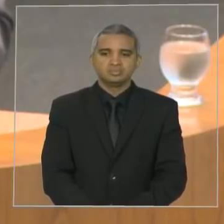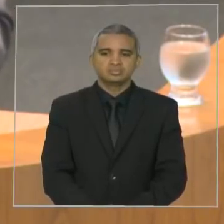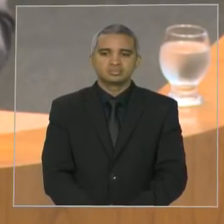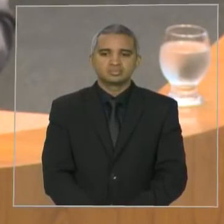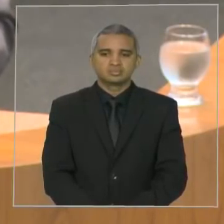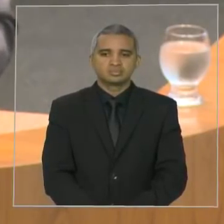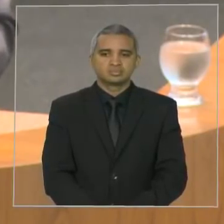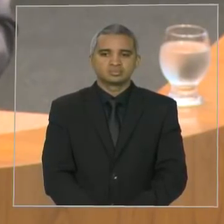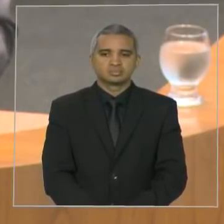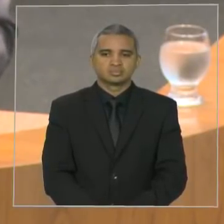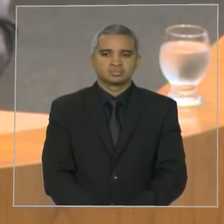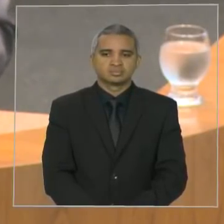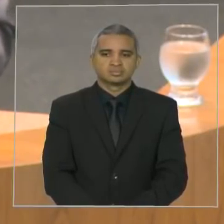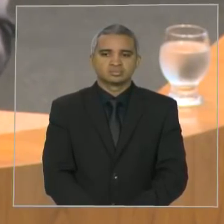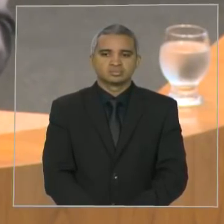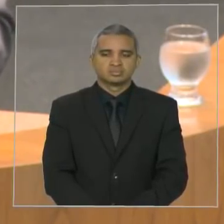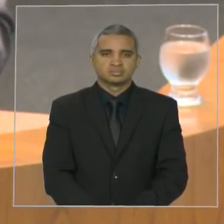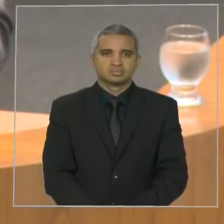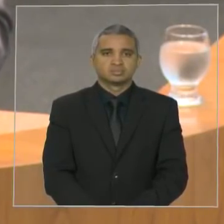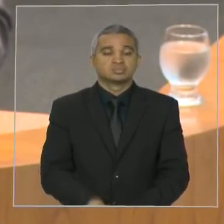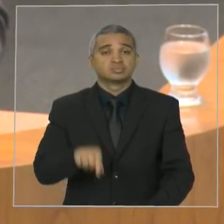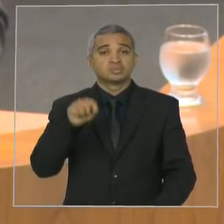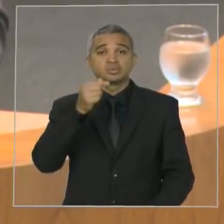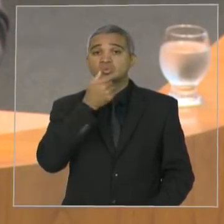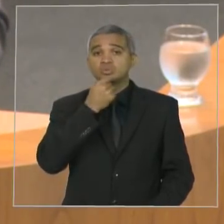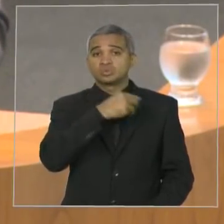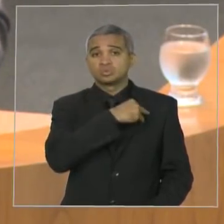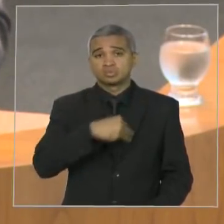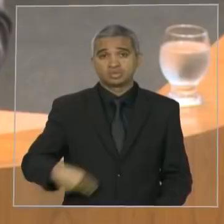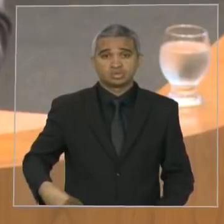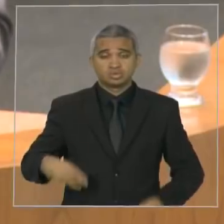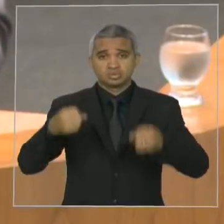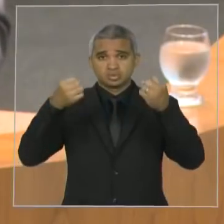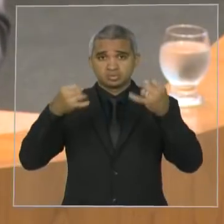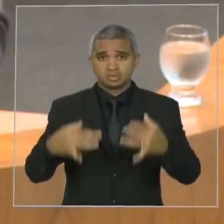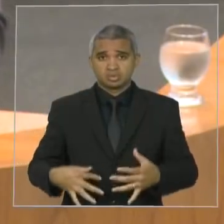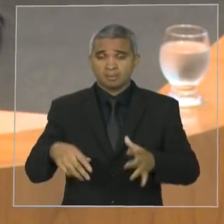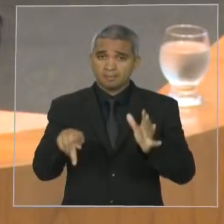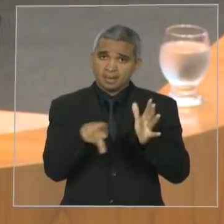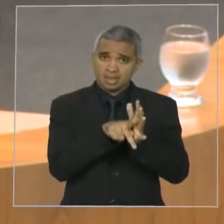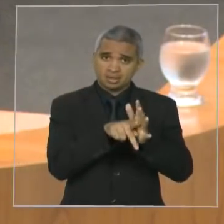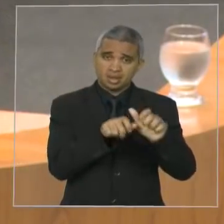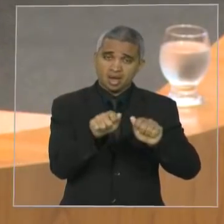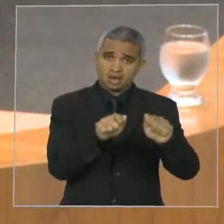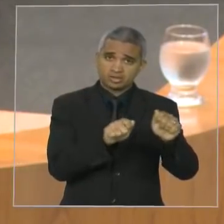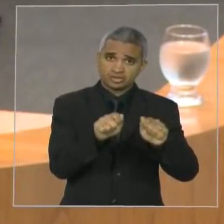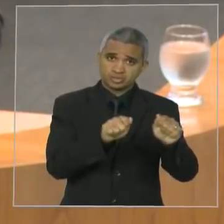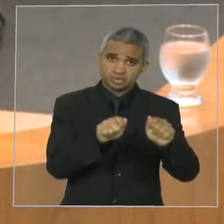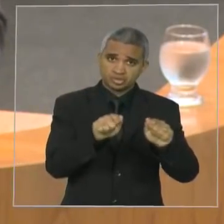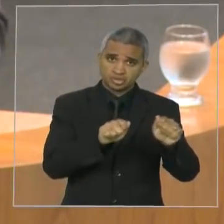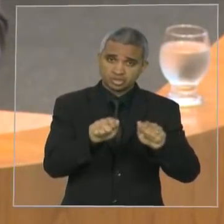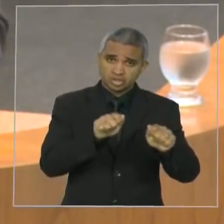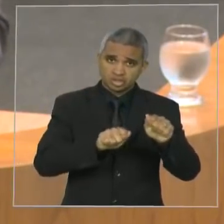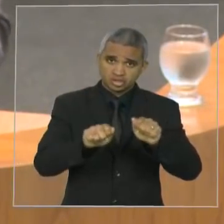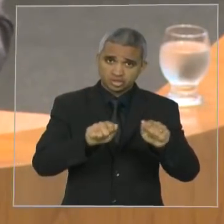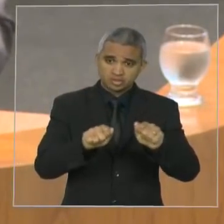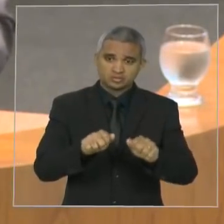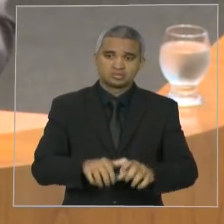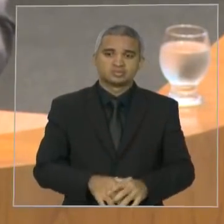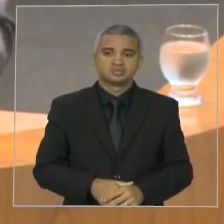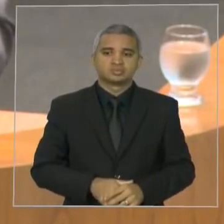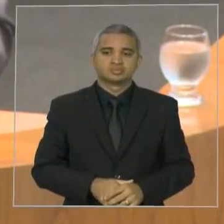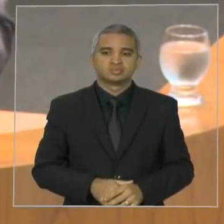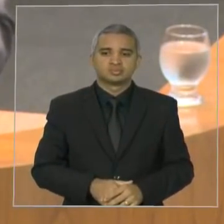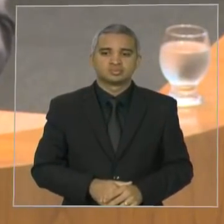como exemplo o Estado de São Paulo, que é um dos que paga mal o sistema de segurança pública. O ministro da